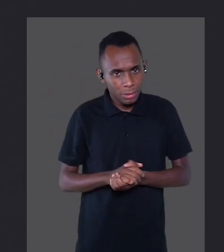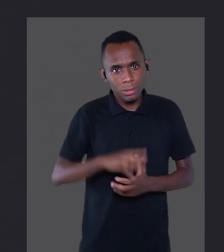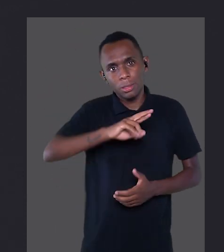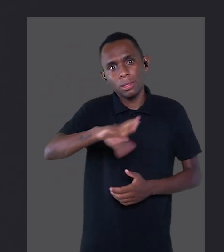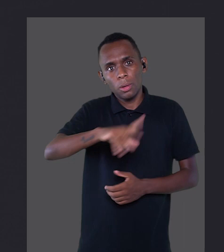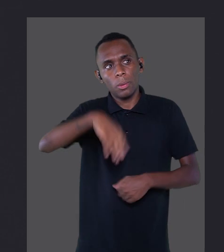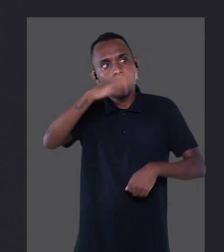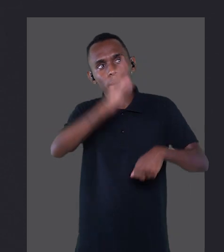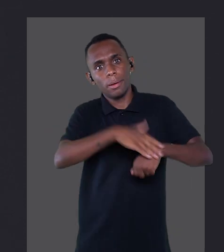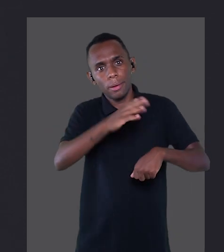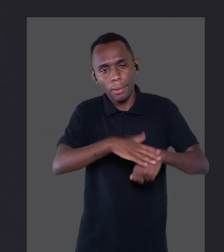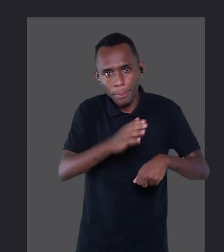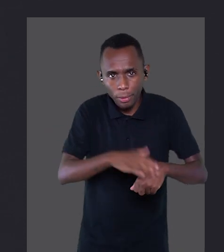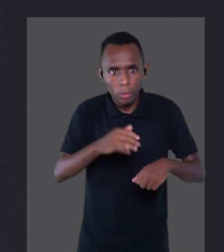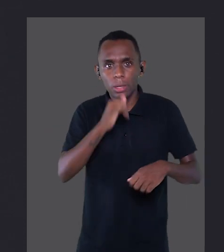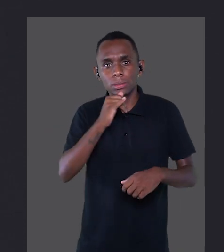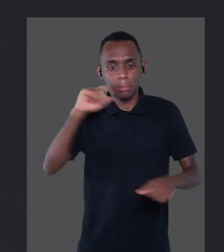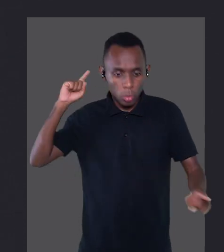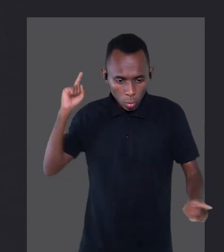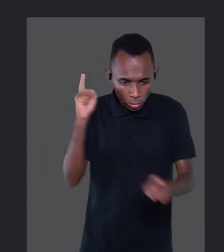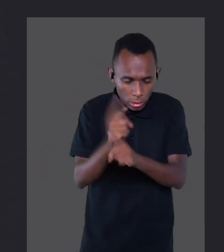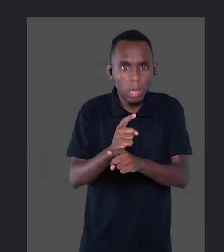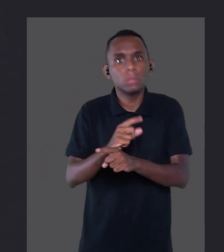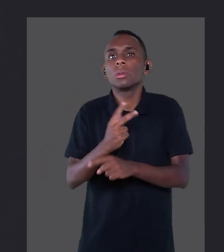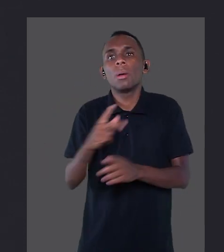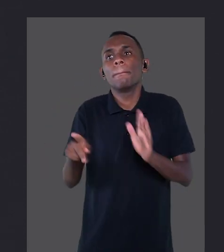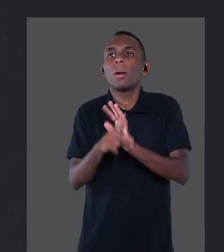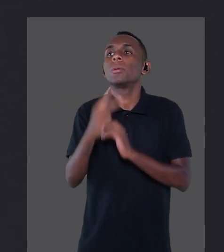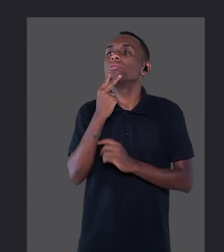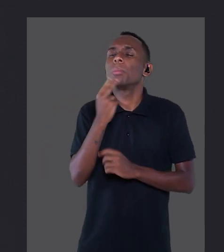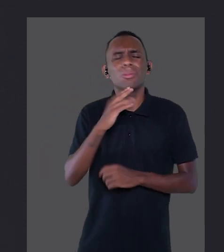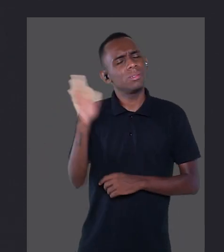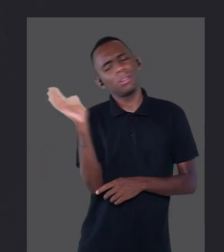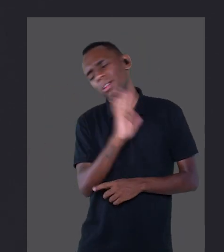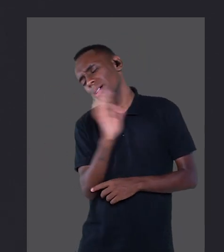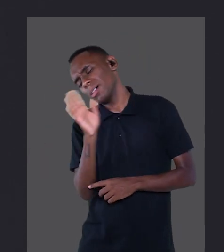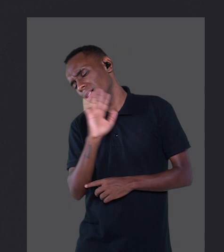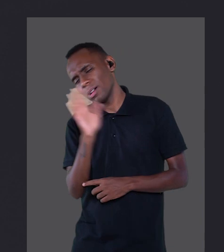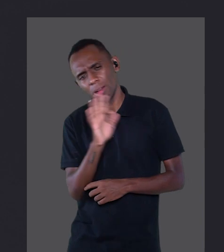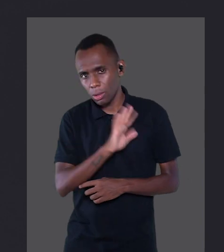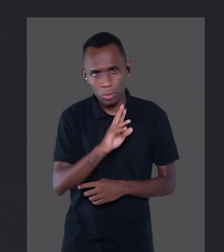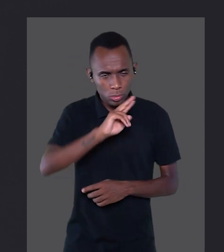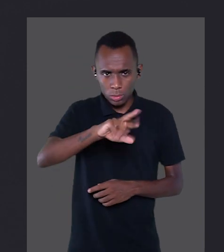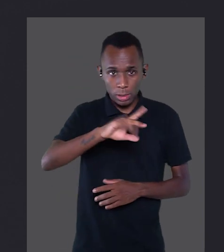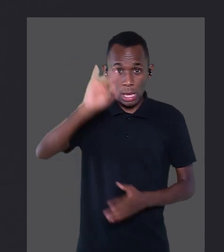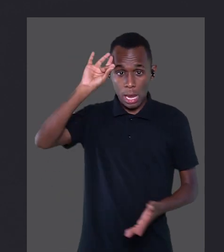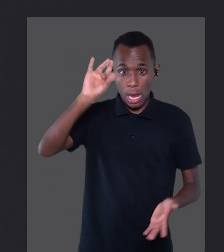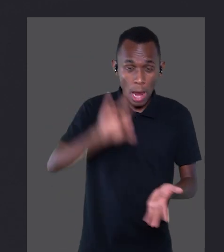não, isso aqui é um manuscrito encontrado num baú que o Machado deixou e tal. Não tem esse nível de realismo,